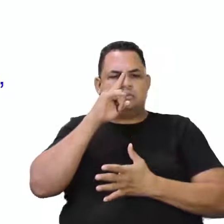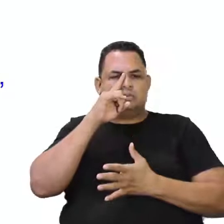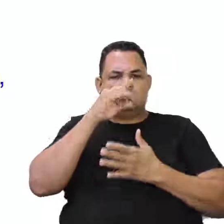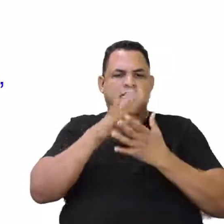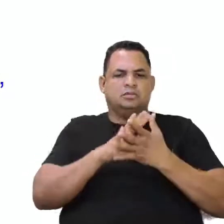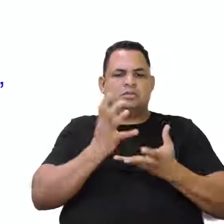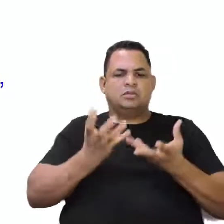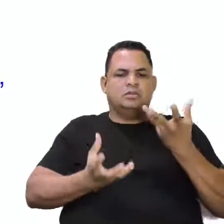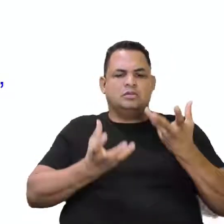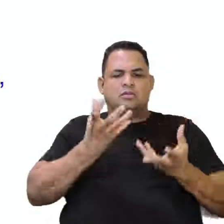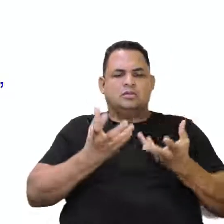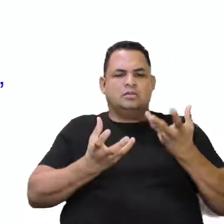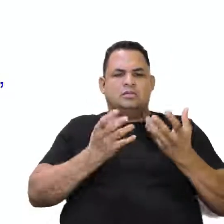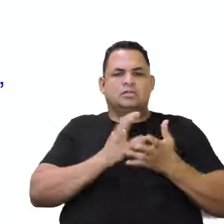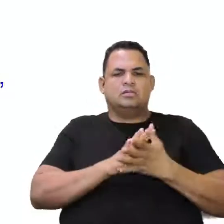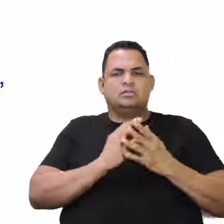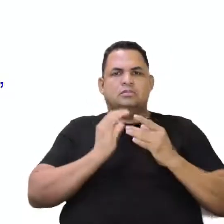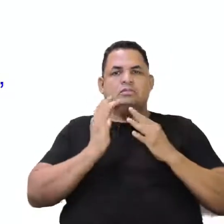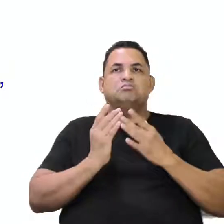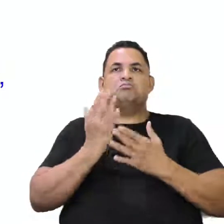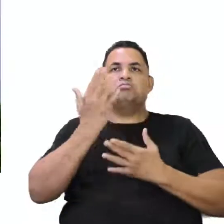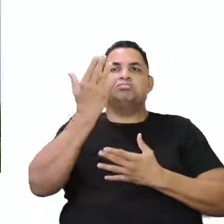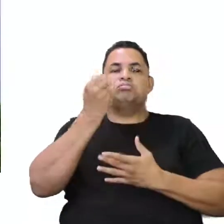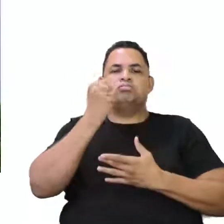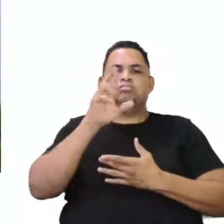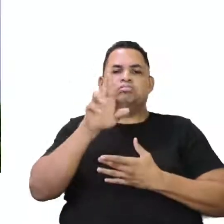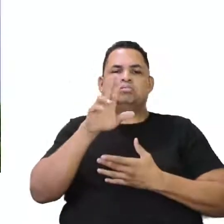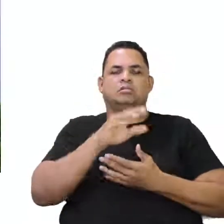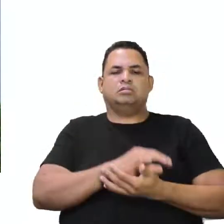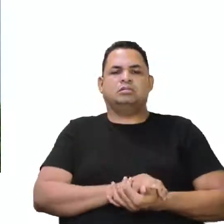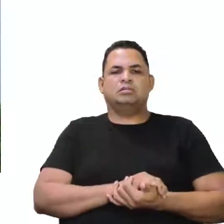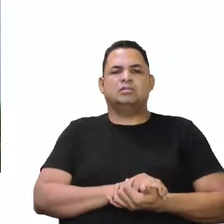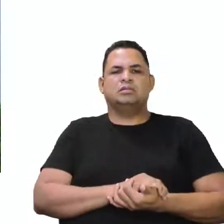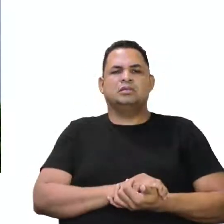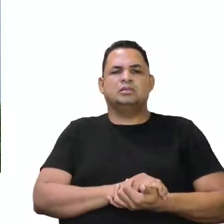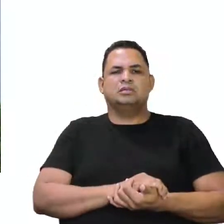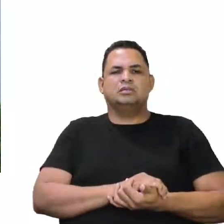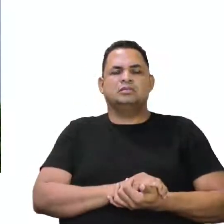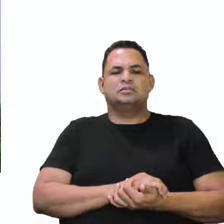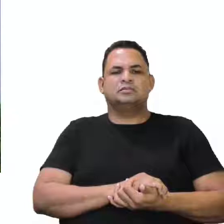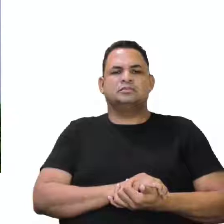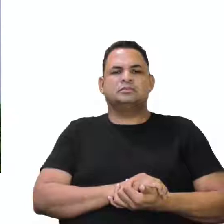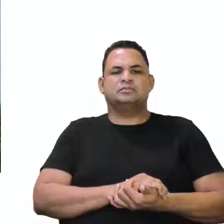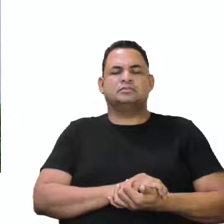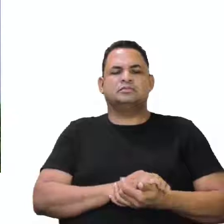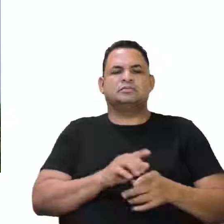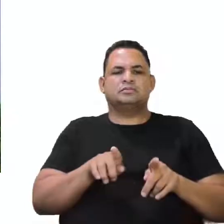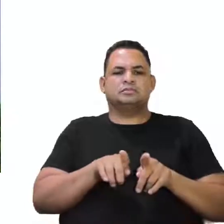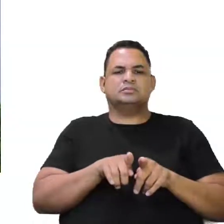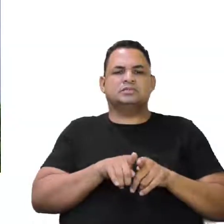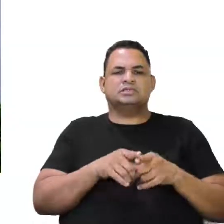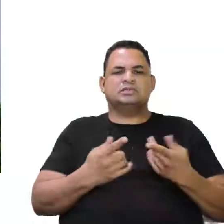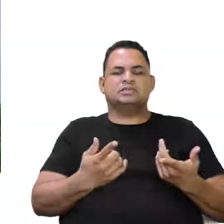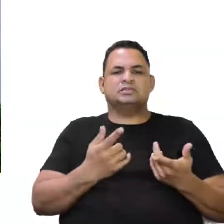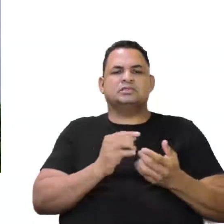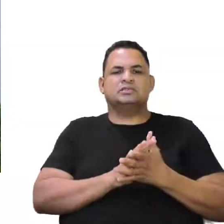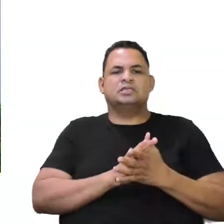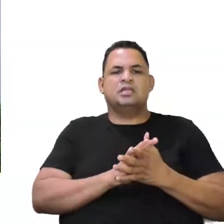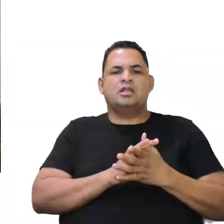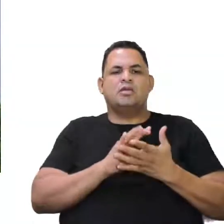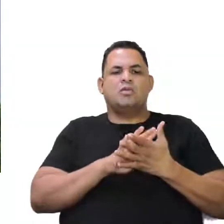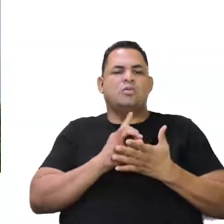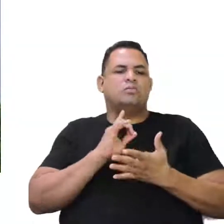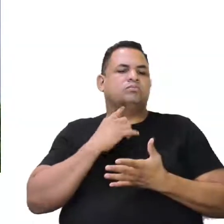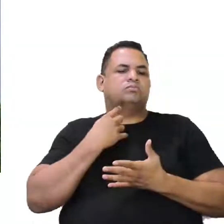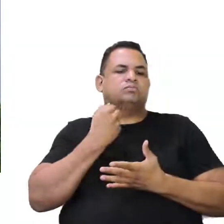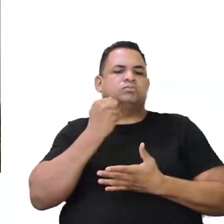de queima, do combustão, sendo liberados aí, poluição atmosférica. Então, além dessa poluição de gases